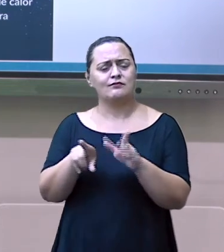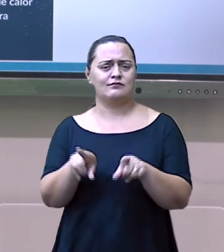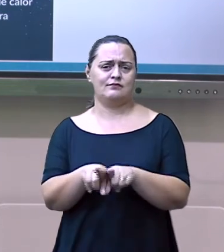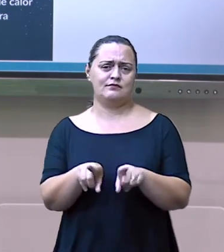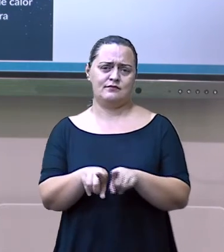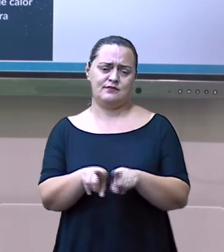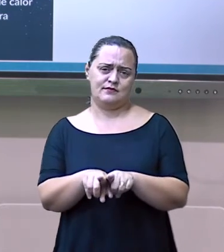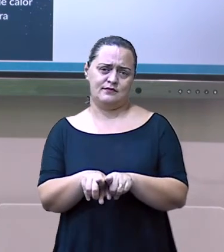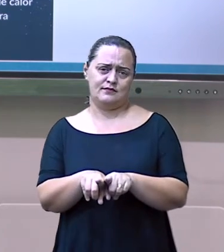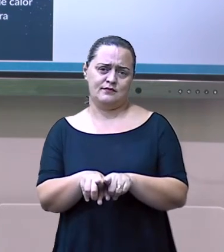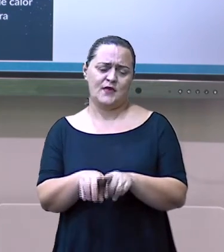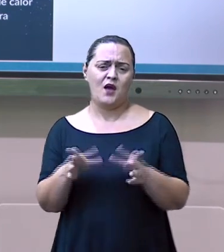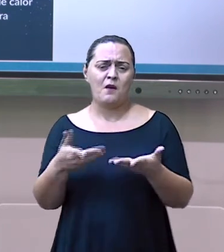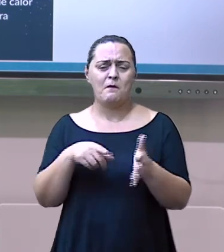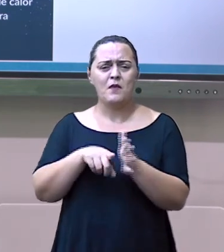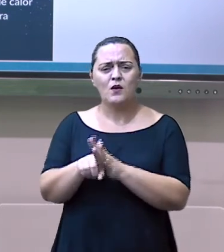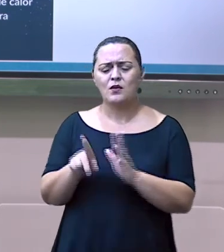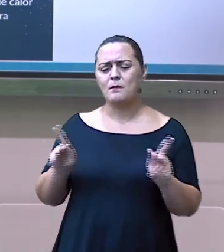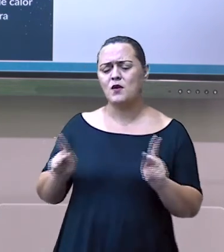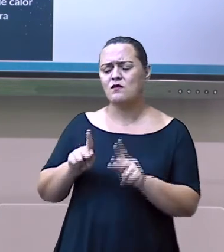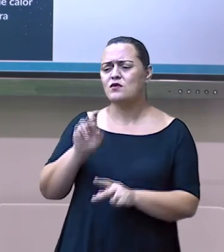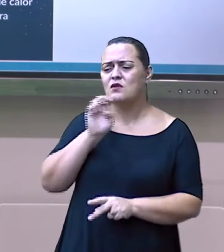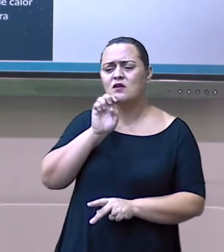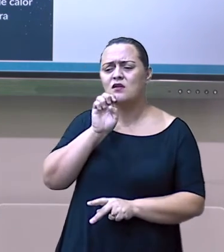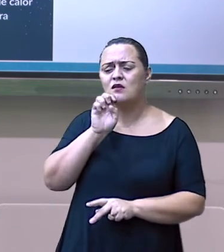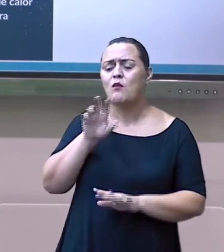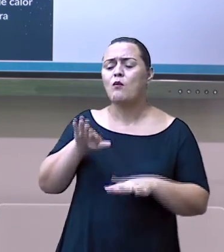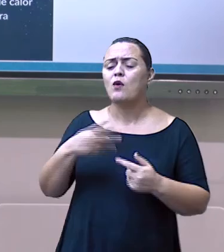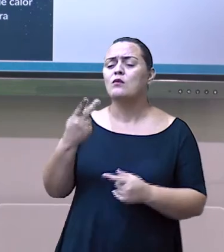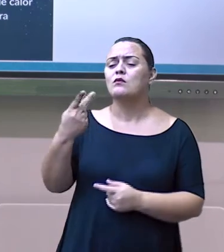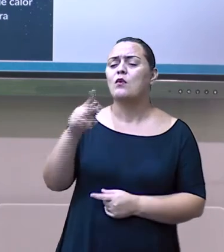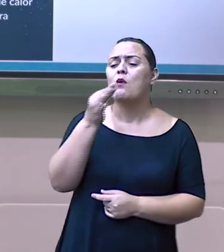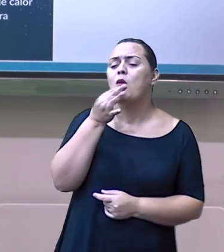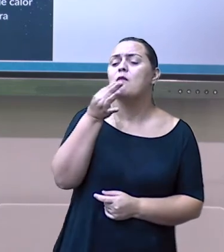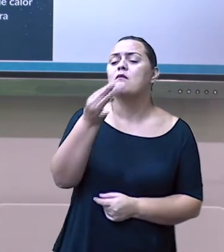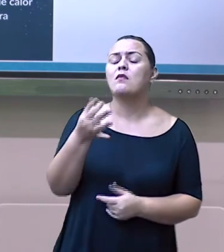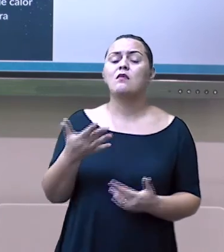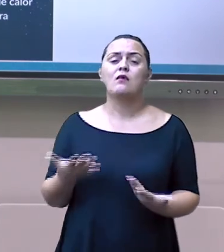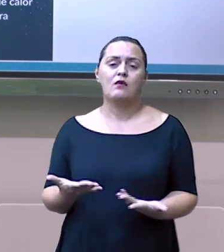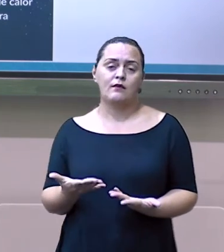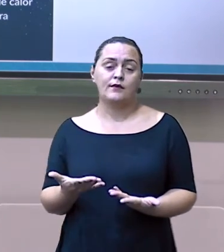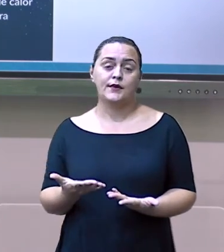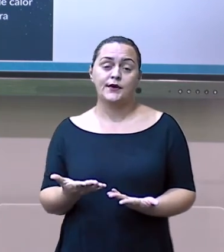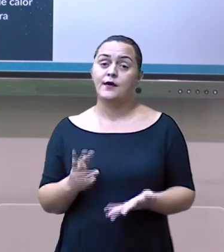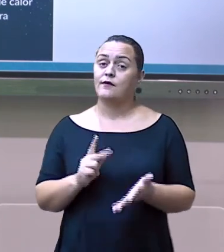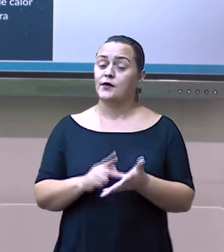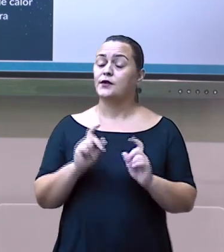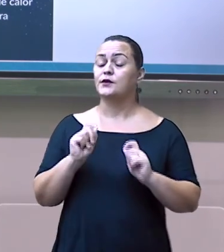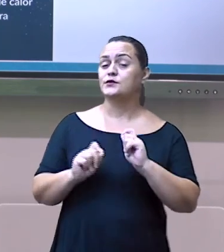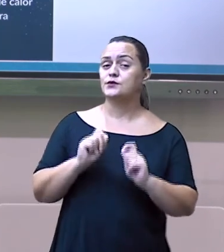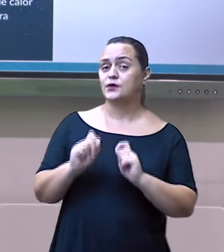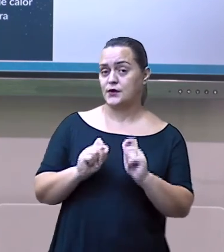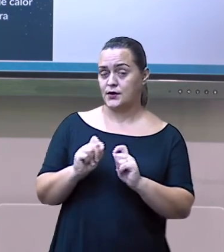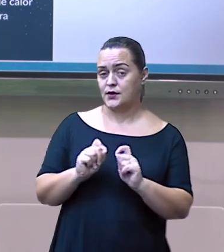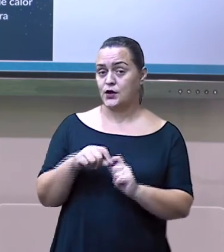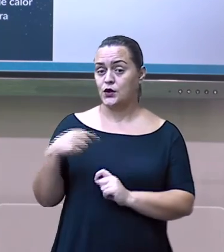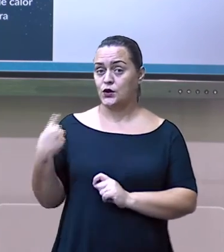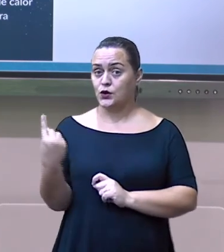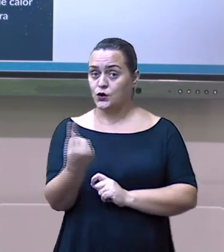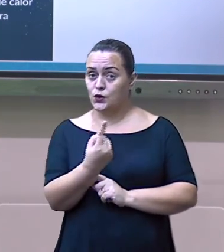verdade, eu sempre digo que o bom senso se faz necessário em tudo aquilo que o homem